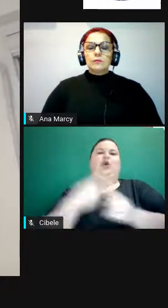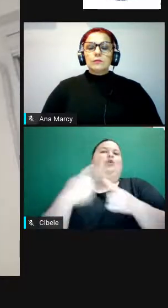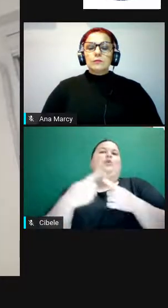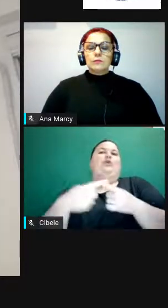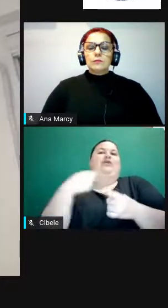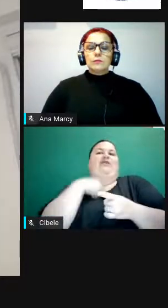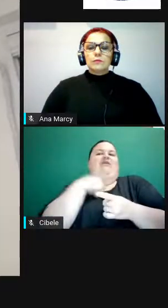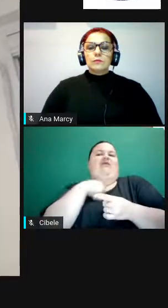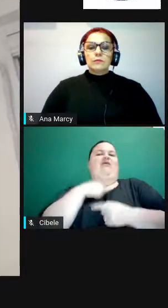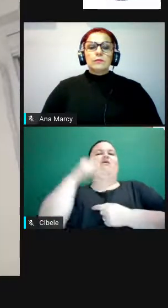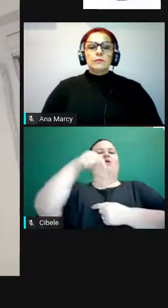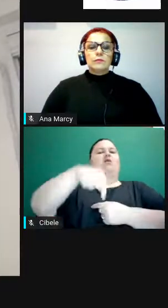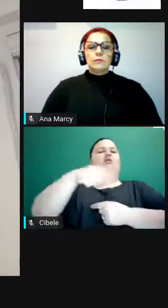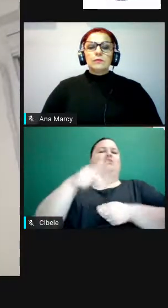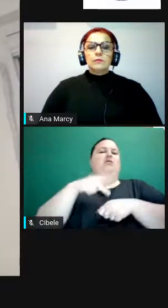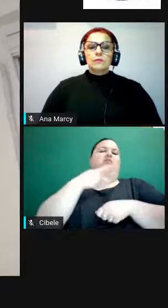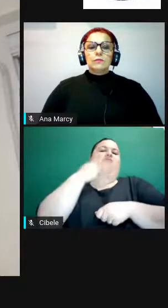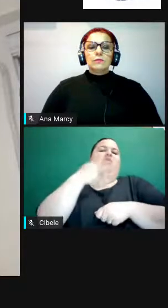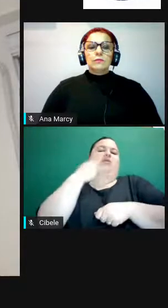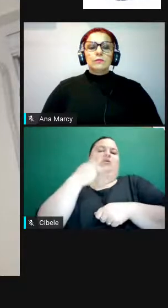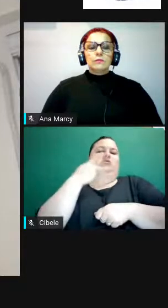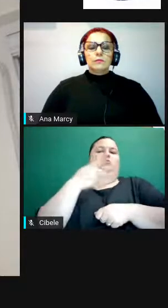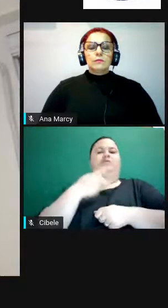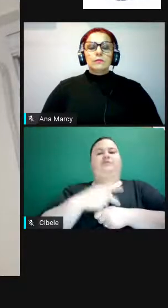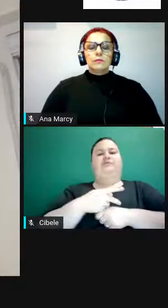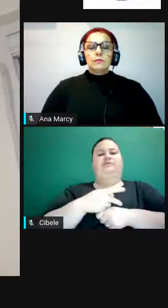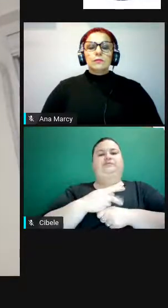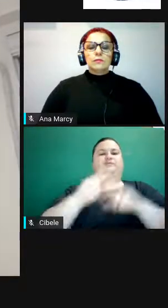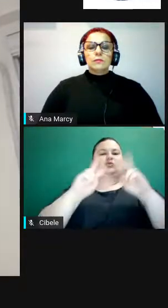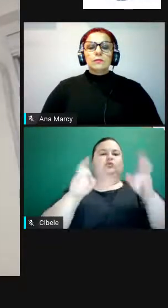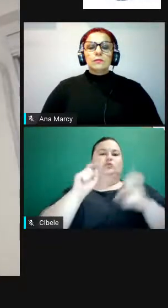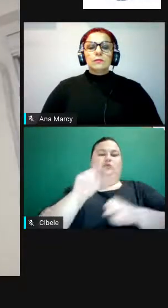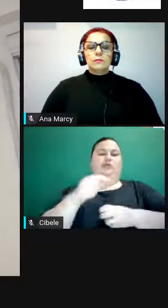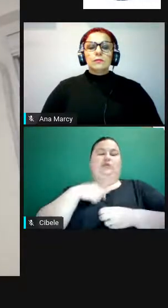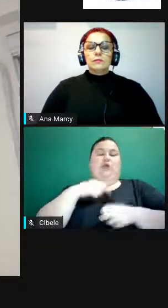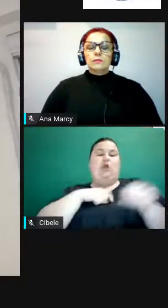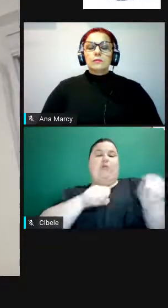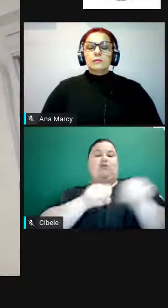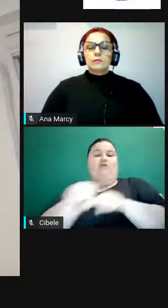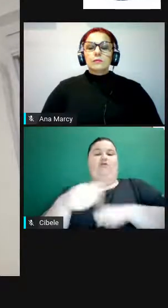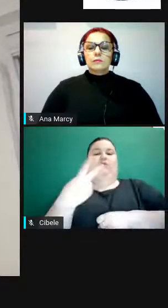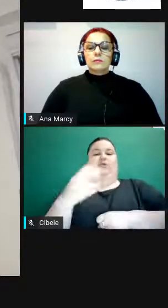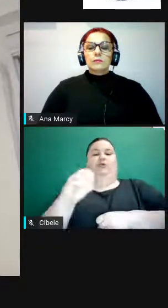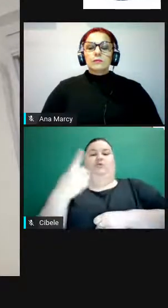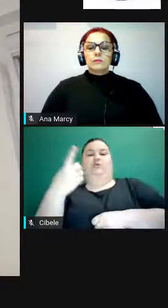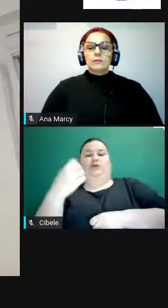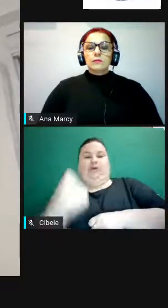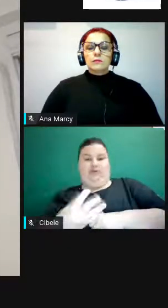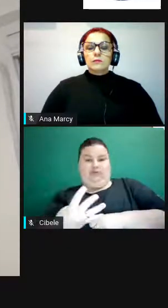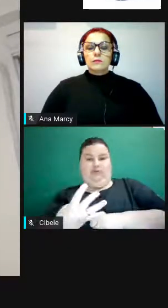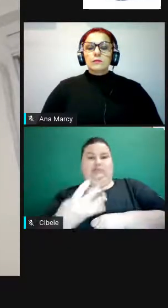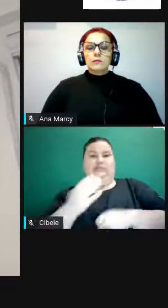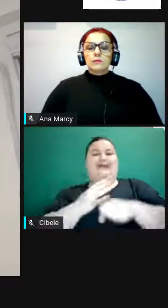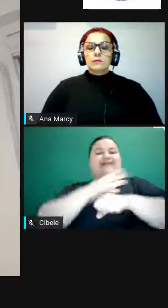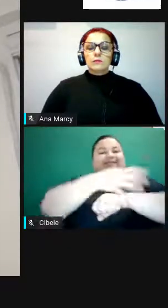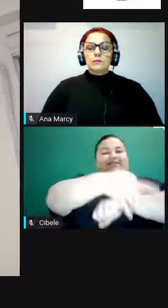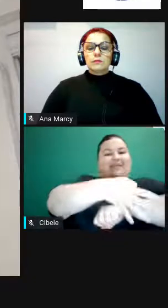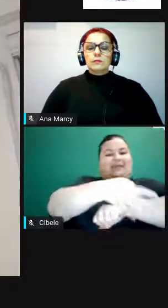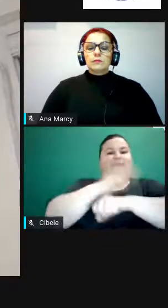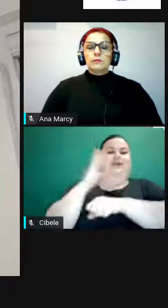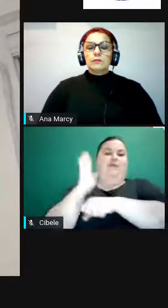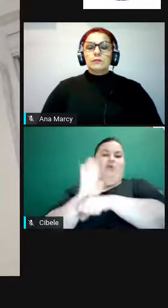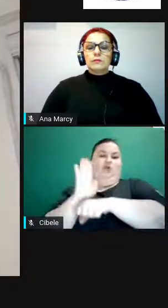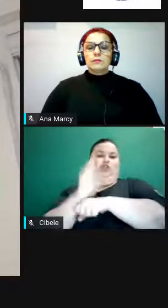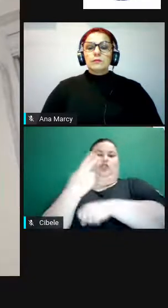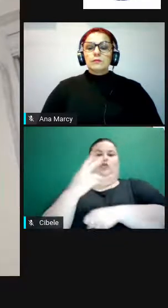sobre empreendedorismo para blocos bom Eu me formei em 2014 eu entrei na Biologia no ano de 2010